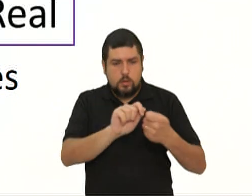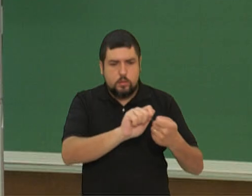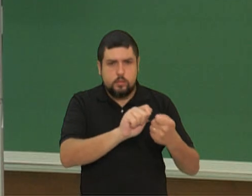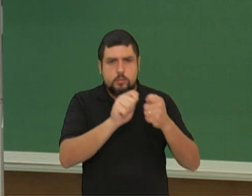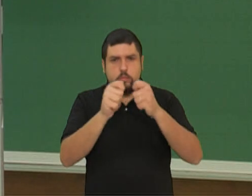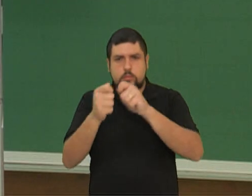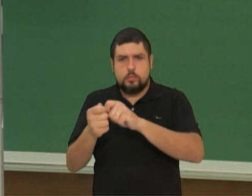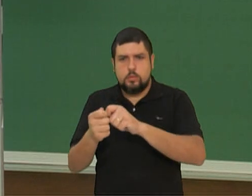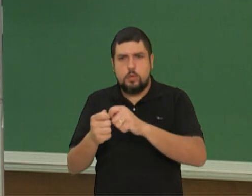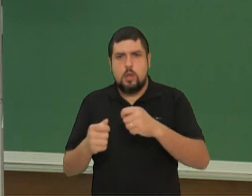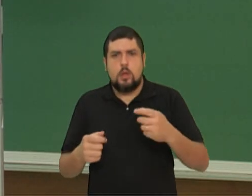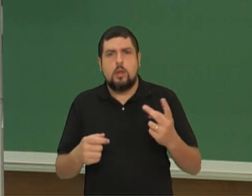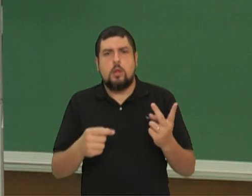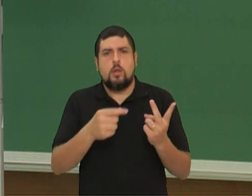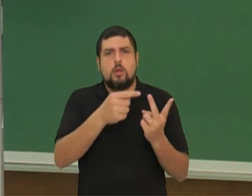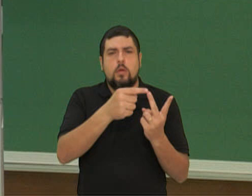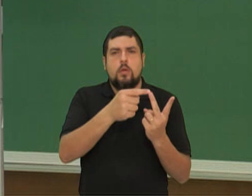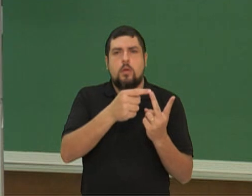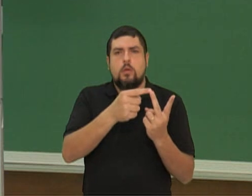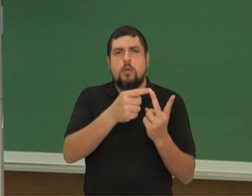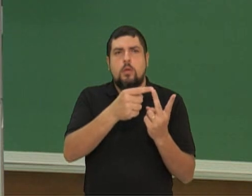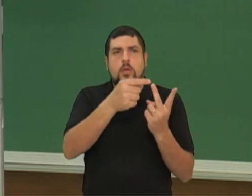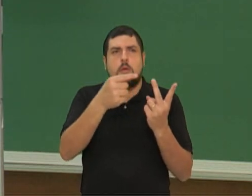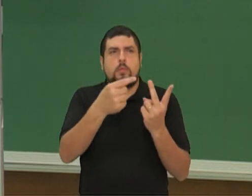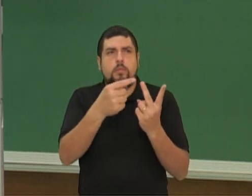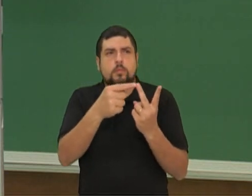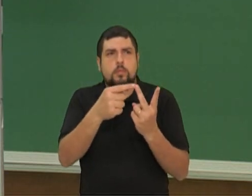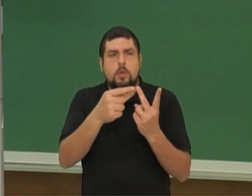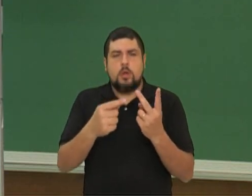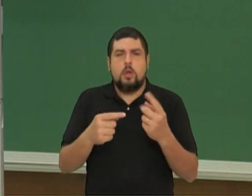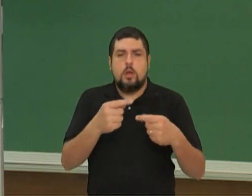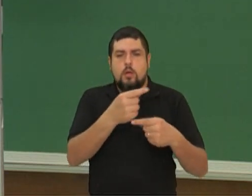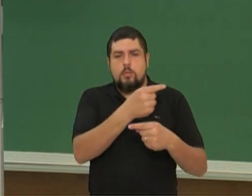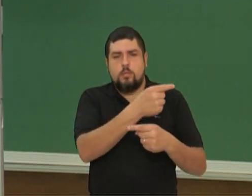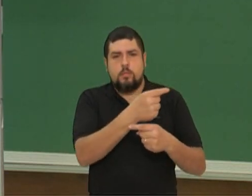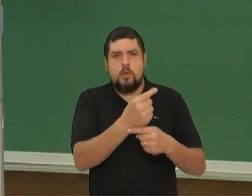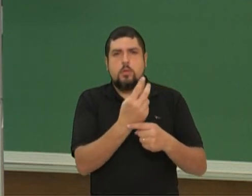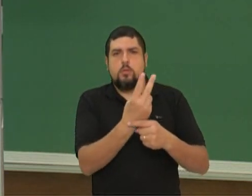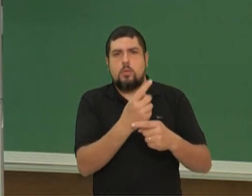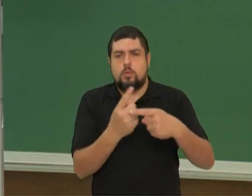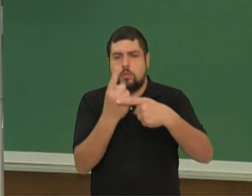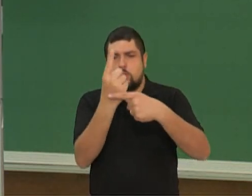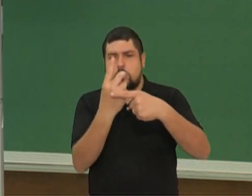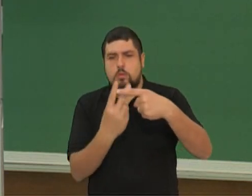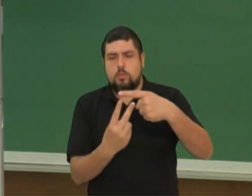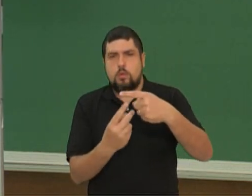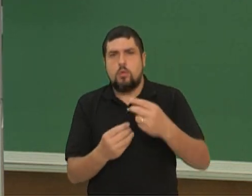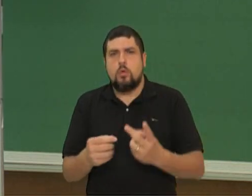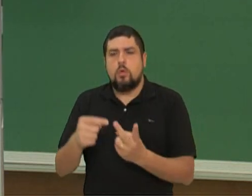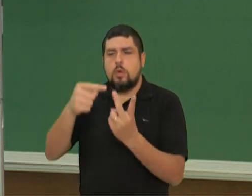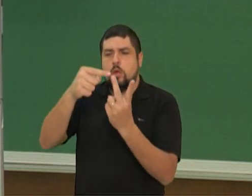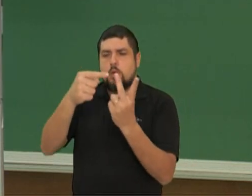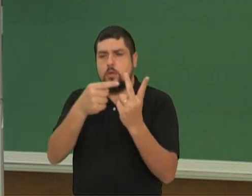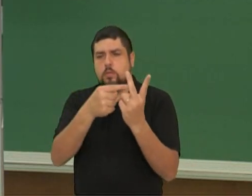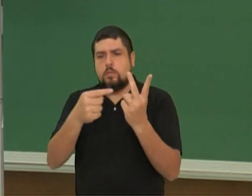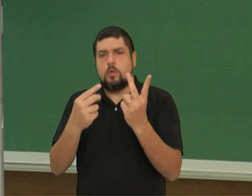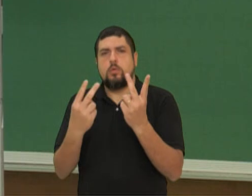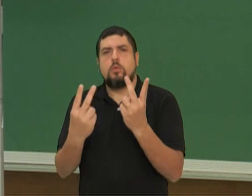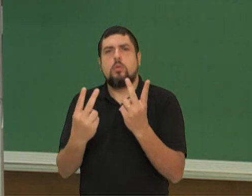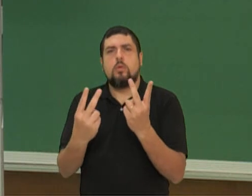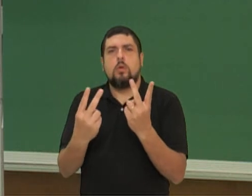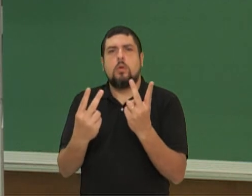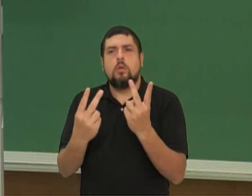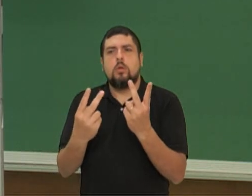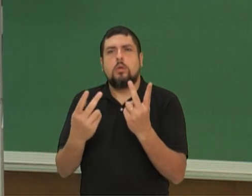o menos 2 elevado a meio como raiz quadrada de menos 2,